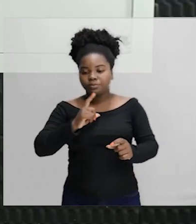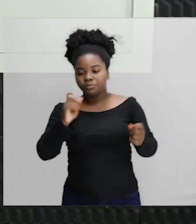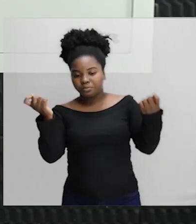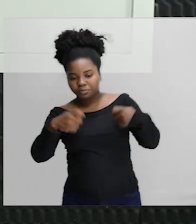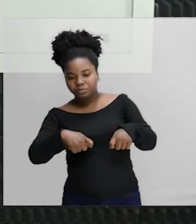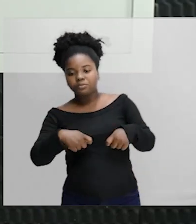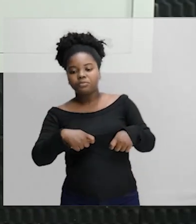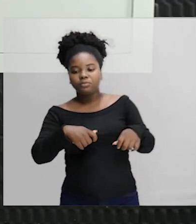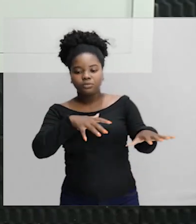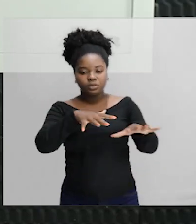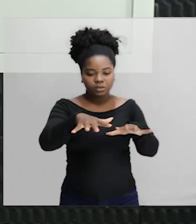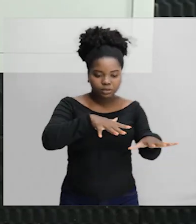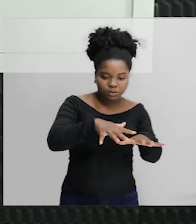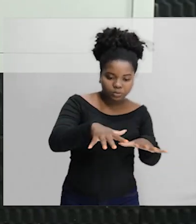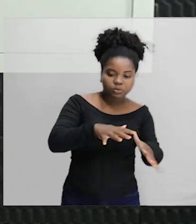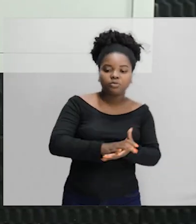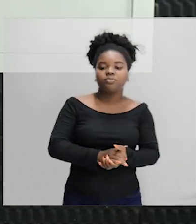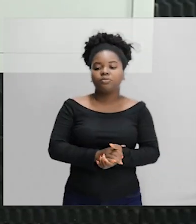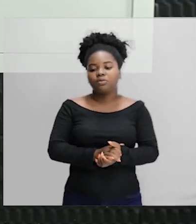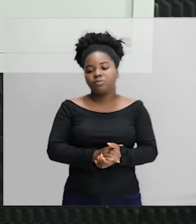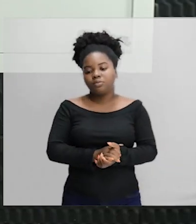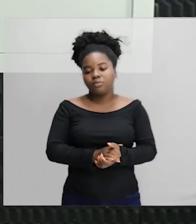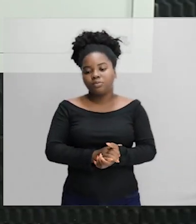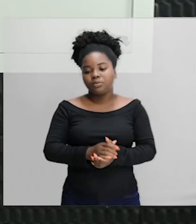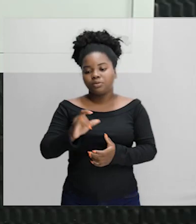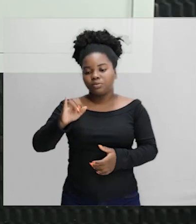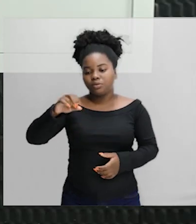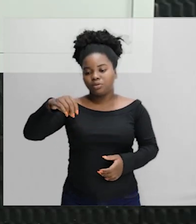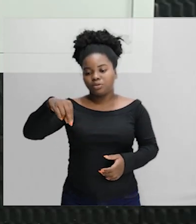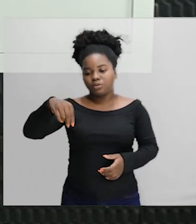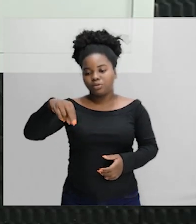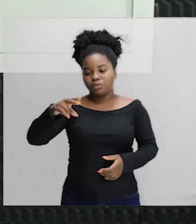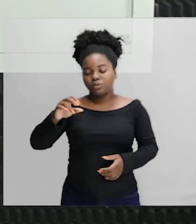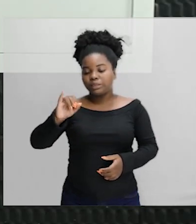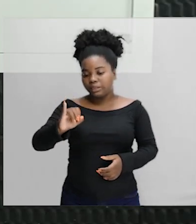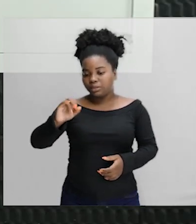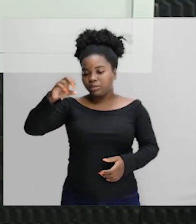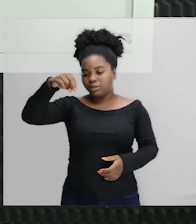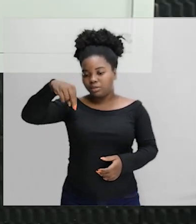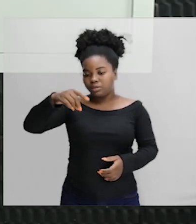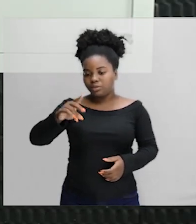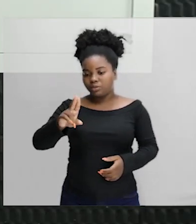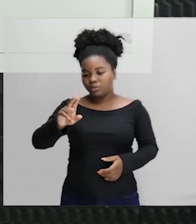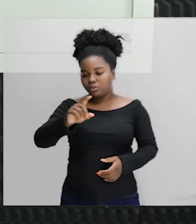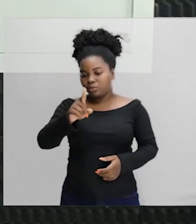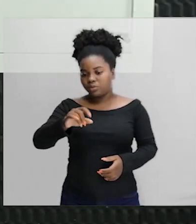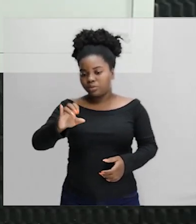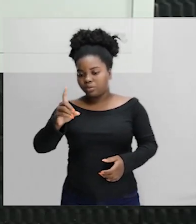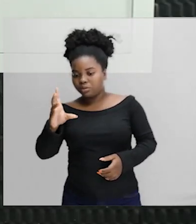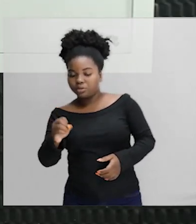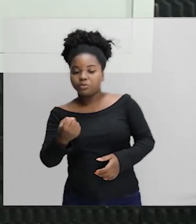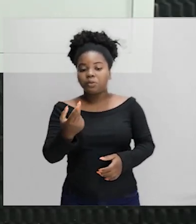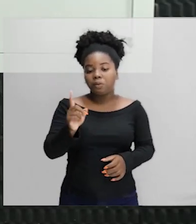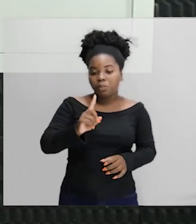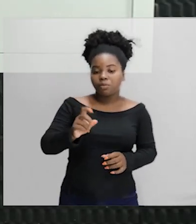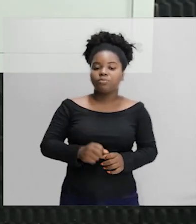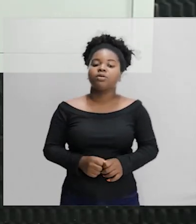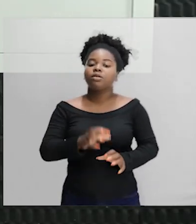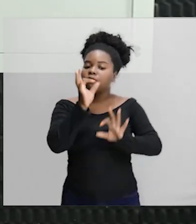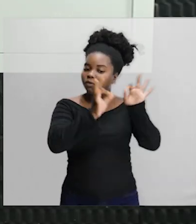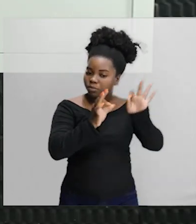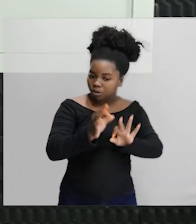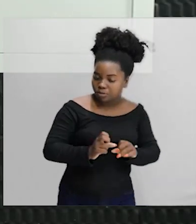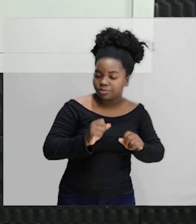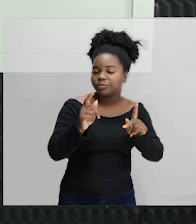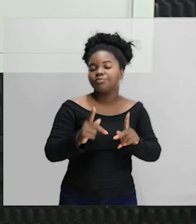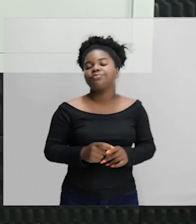movimento induzido ou não, tá certo? Então vamos calcular a força elétrica.